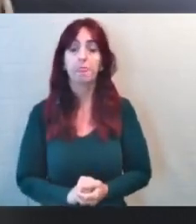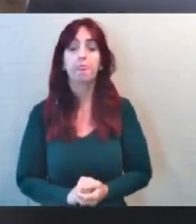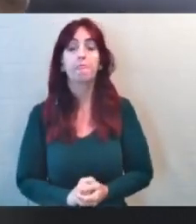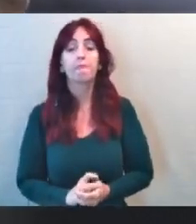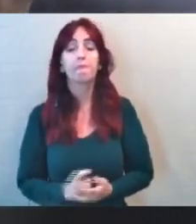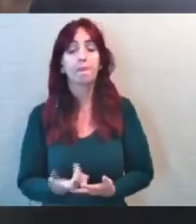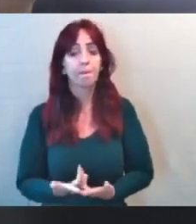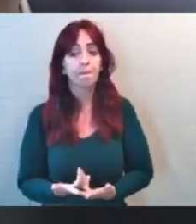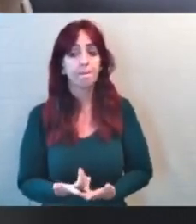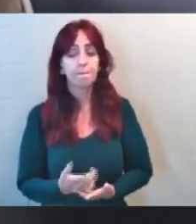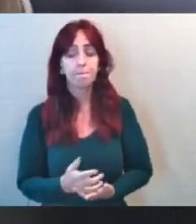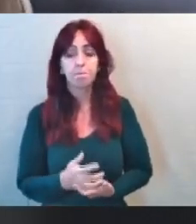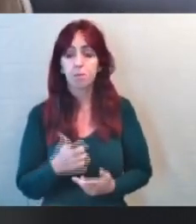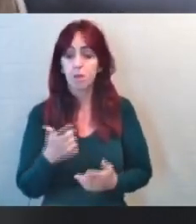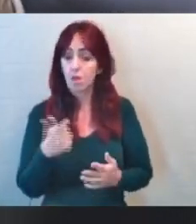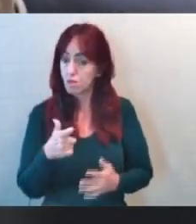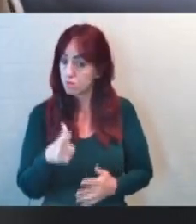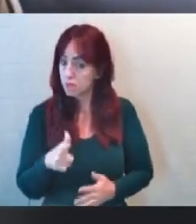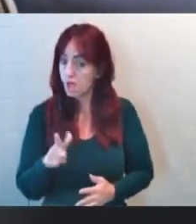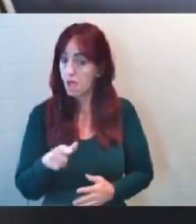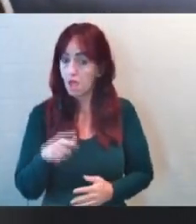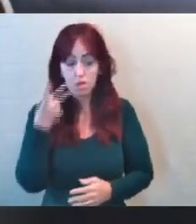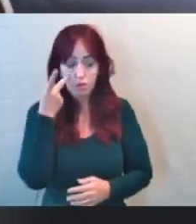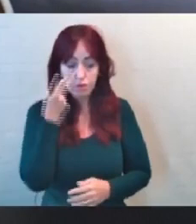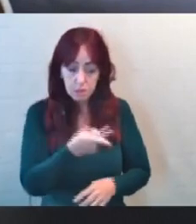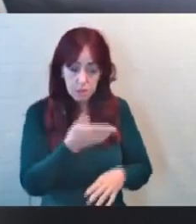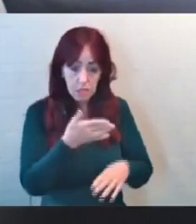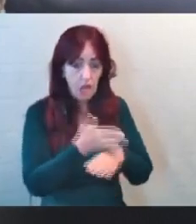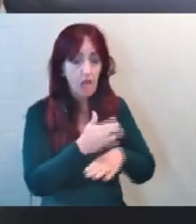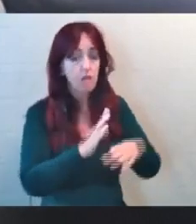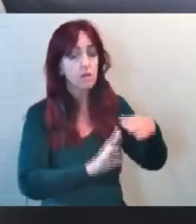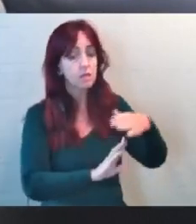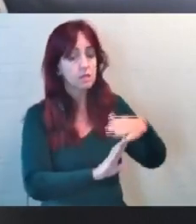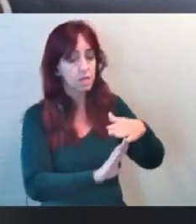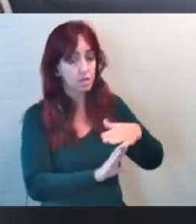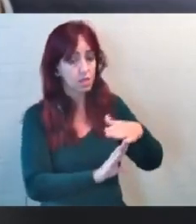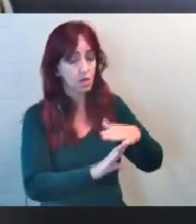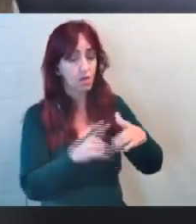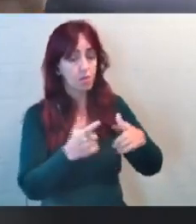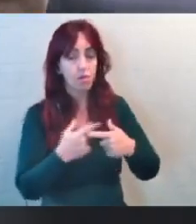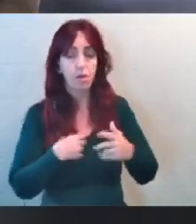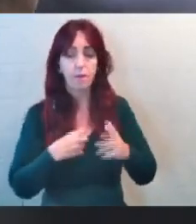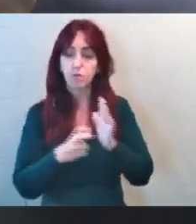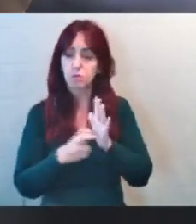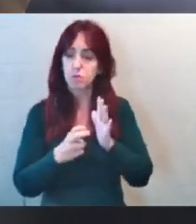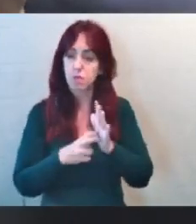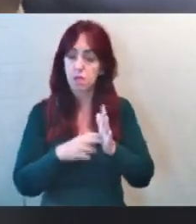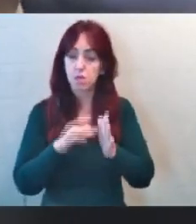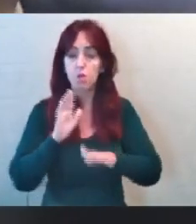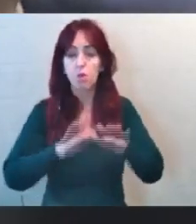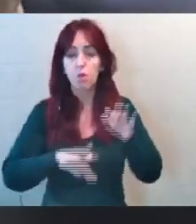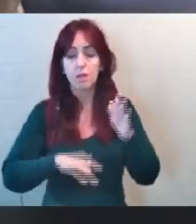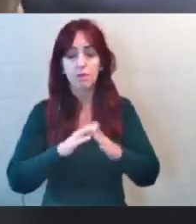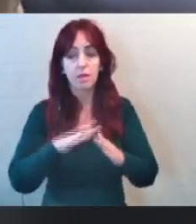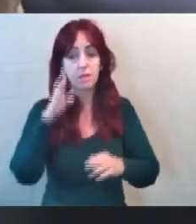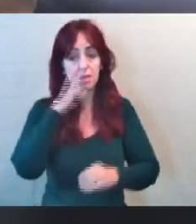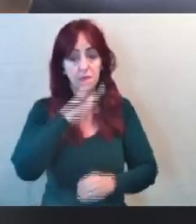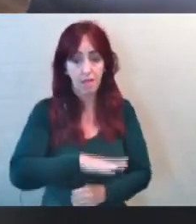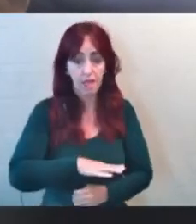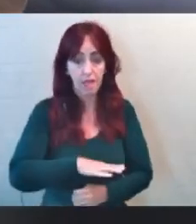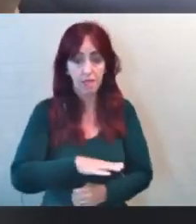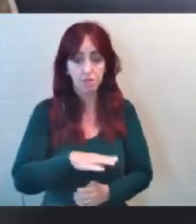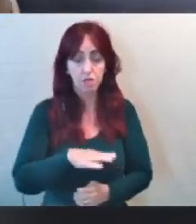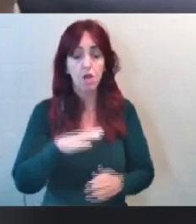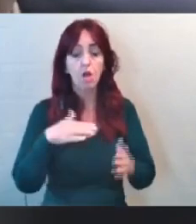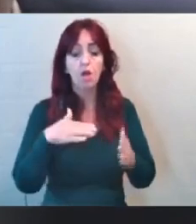Eu, recentemente, não tenho ido mais às estações, porque eu ia muito cedo ou muito tarde,